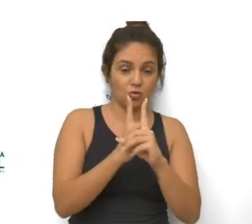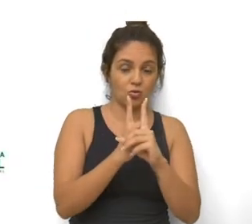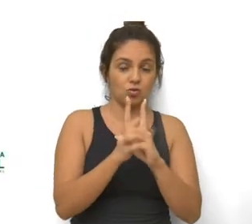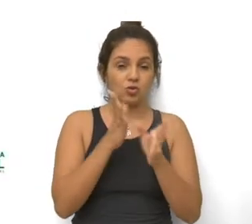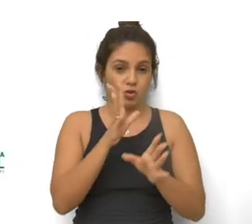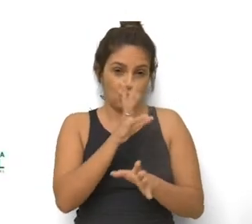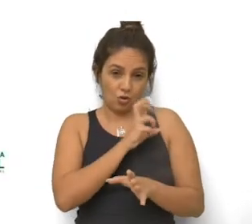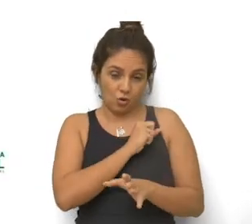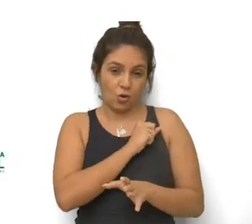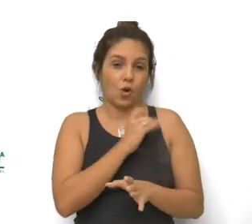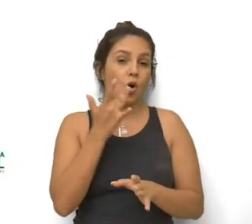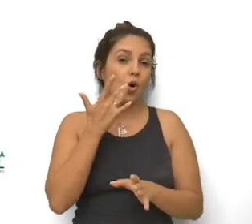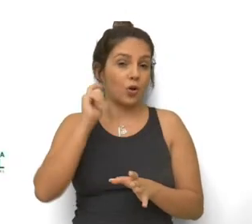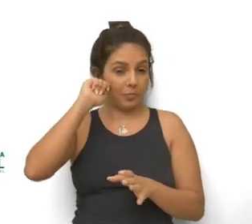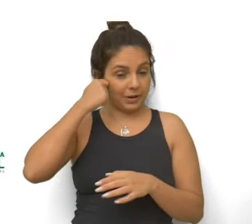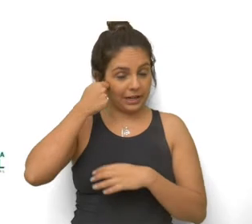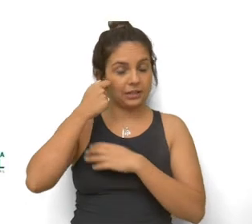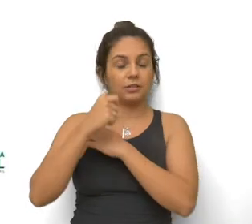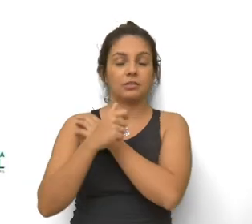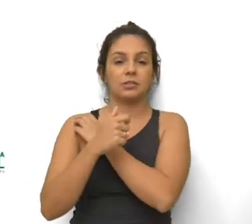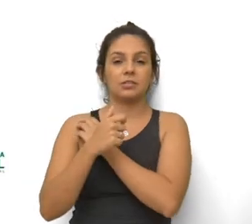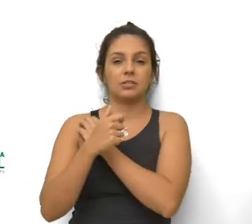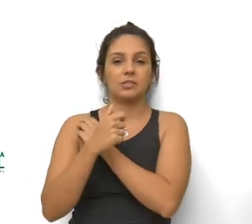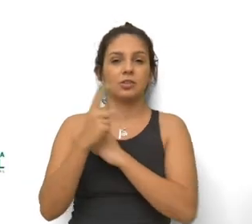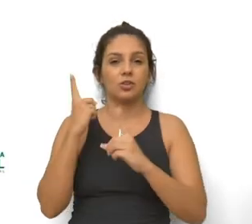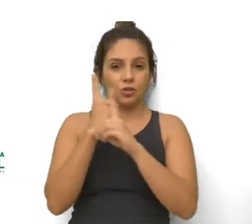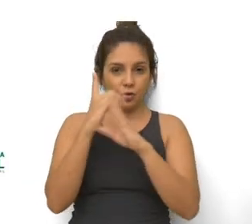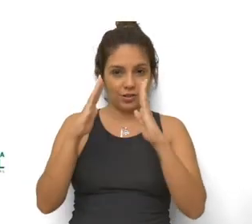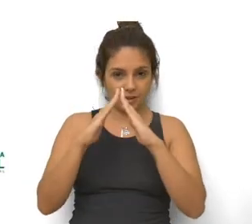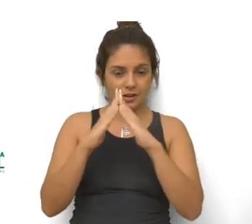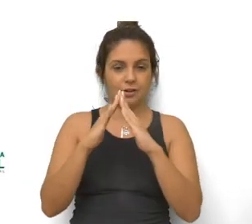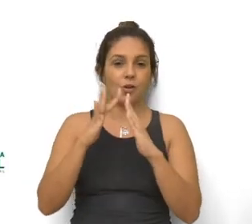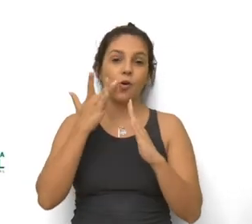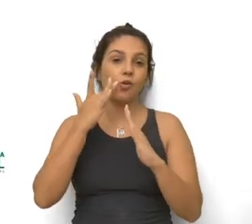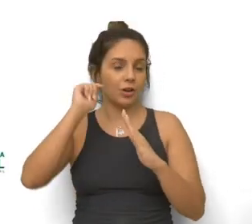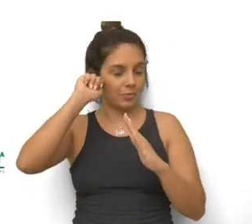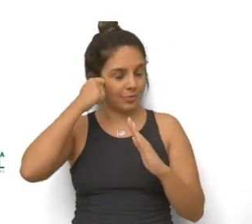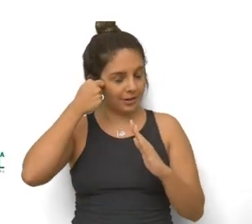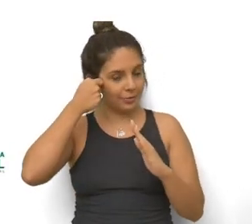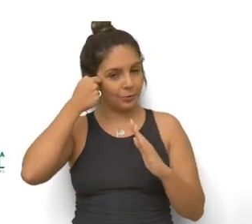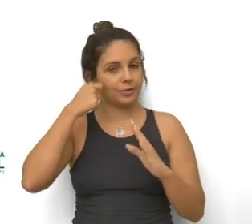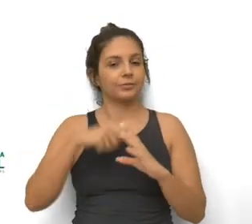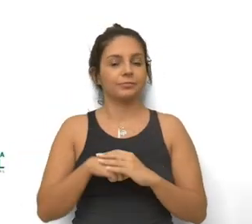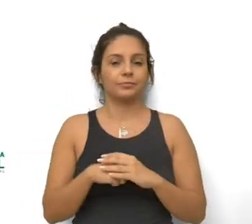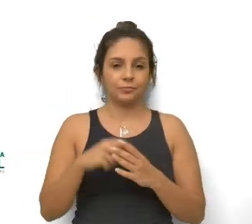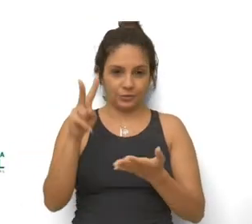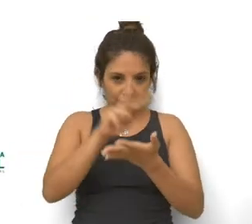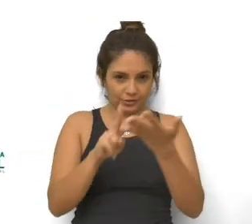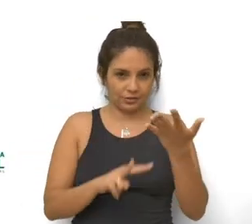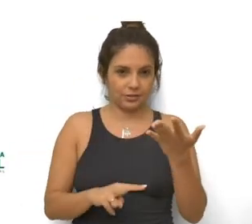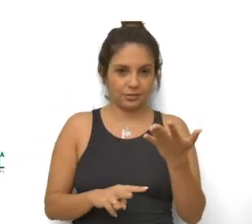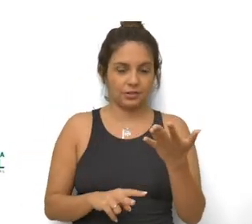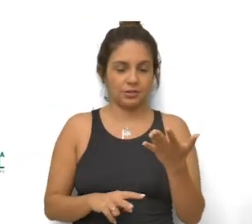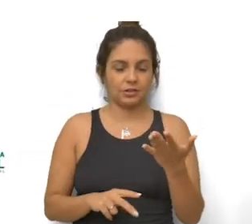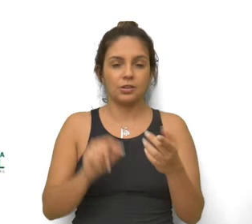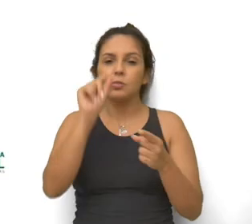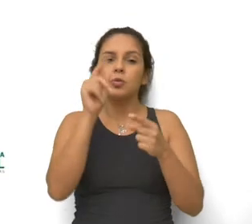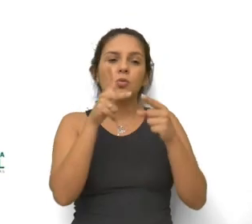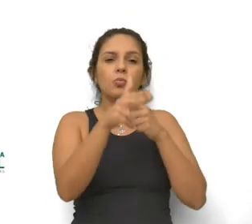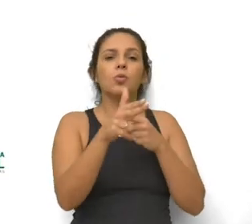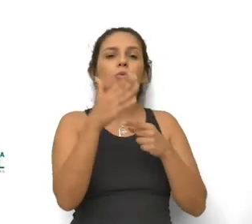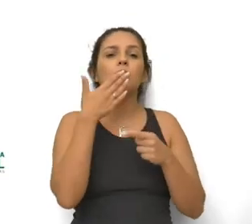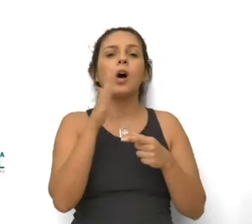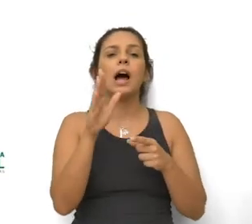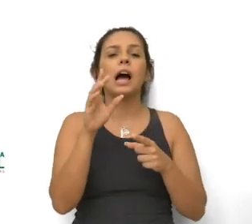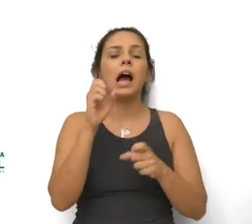já gostava de Ouro Preto, e ela encontra essa casa em Ouro Preto. Então agora eu vou só um favor, qual